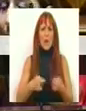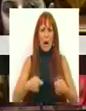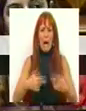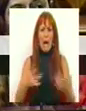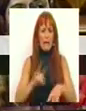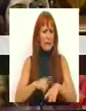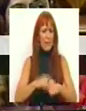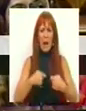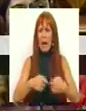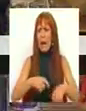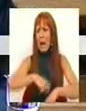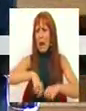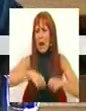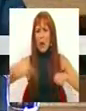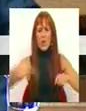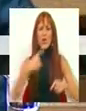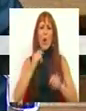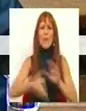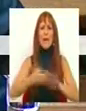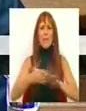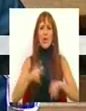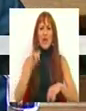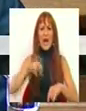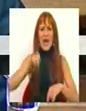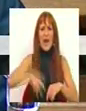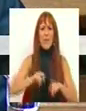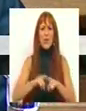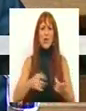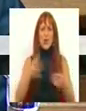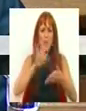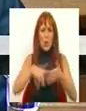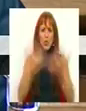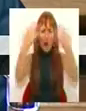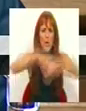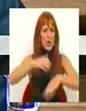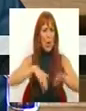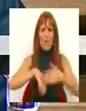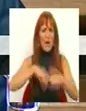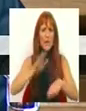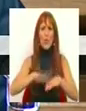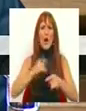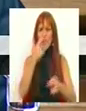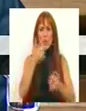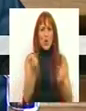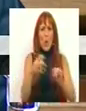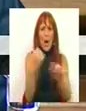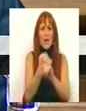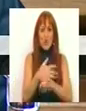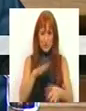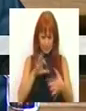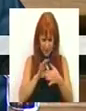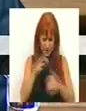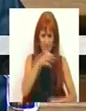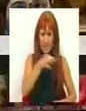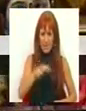do tempo de atendimento das chamadas de emergência no INEM e os turnos noturnos que não são realizados por falta de pessoal. Em relação às PPPs,